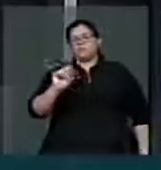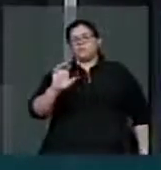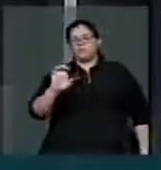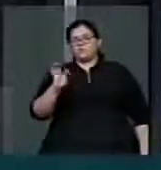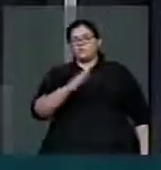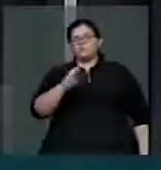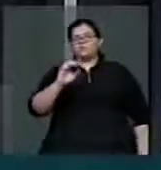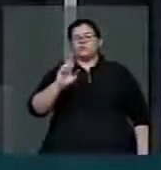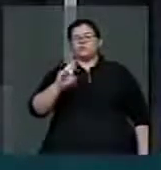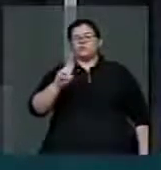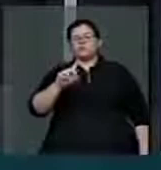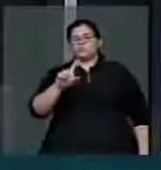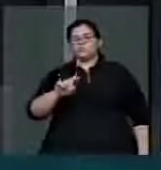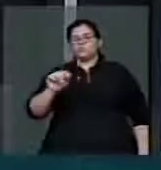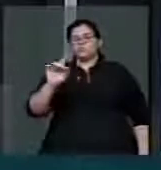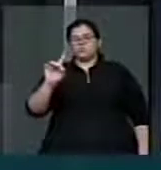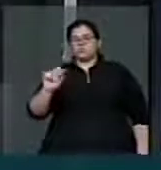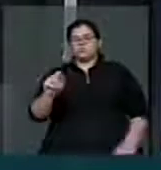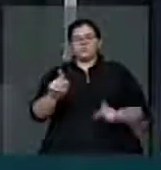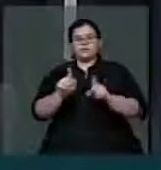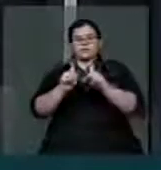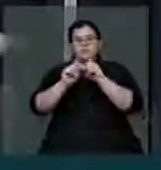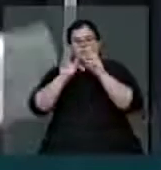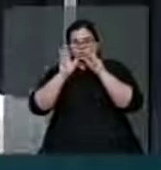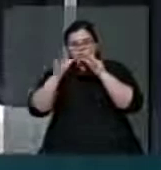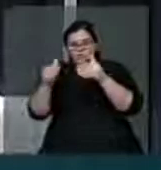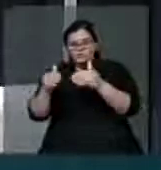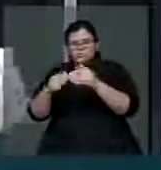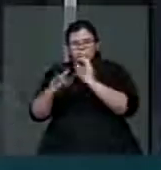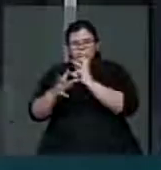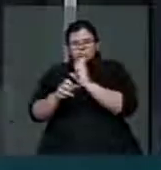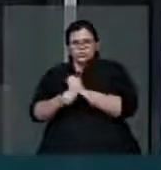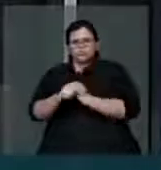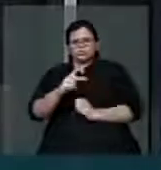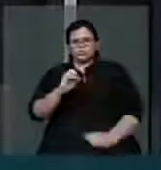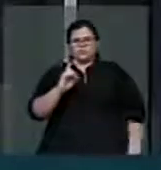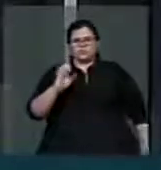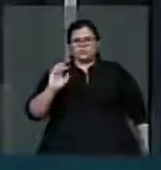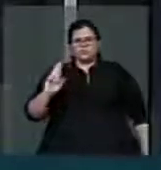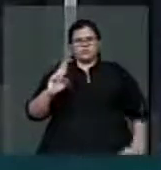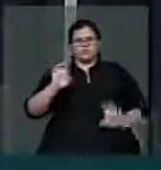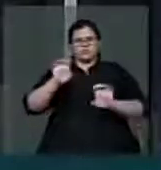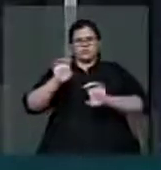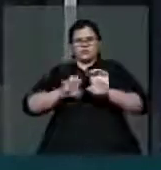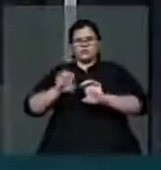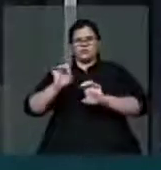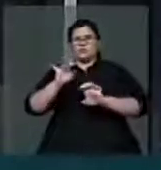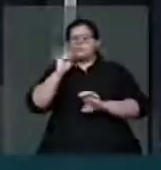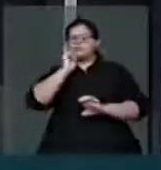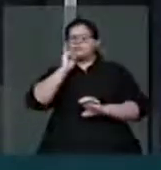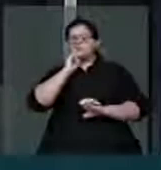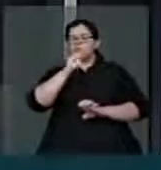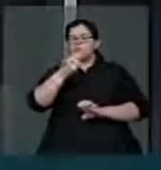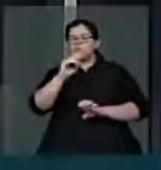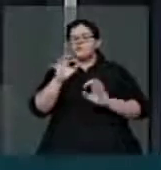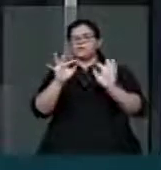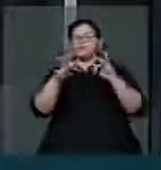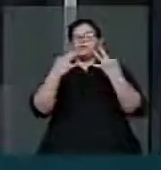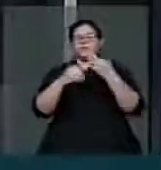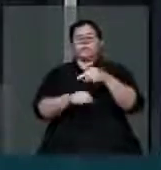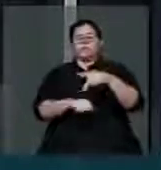acumulação de poder através da concentração de empresas que existem na mão de apenas 10 famílias do país.